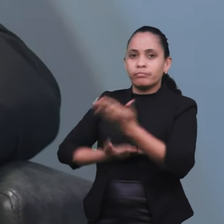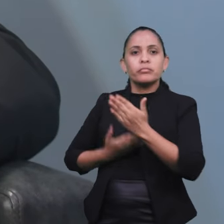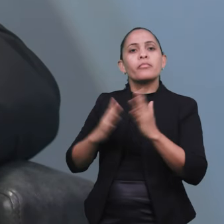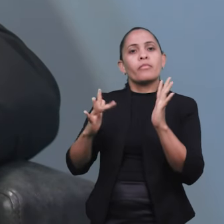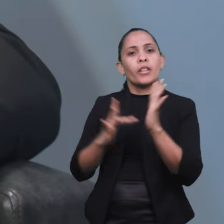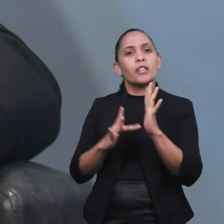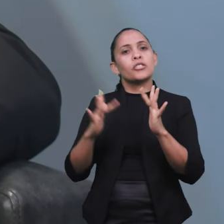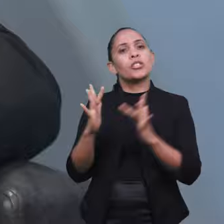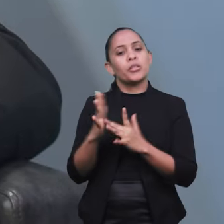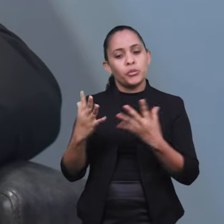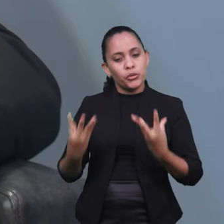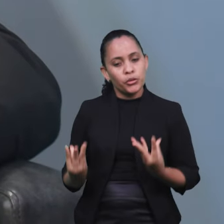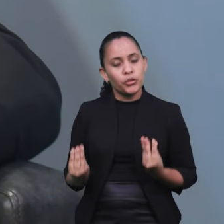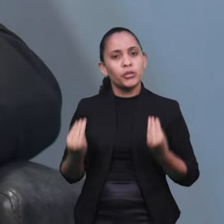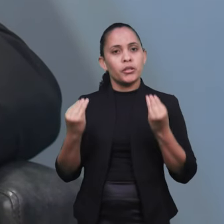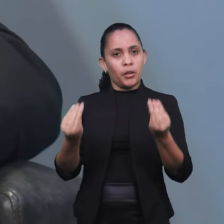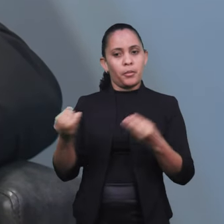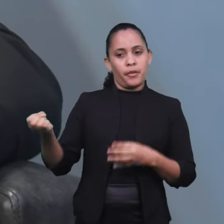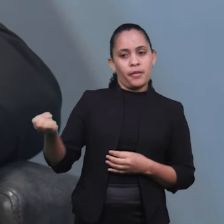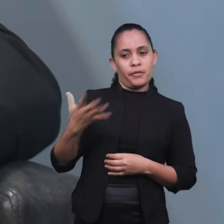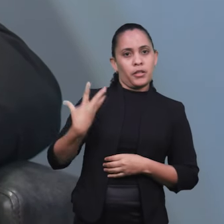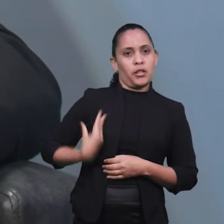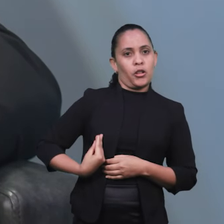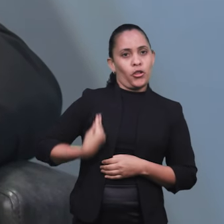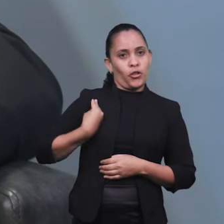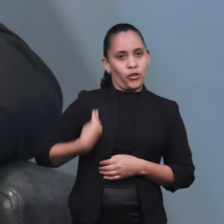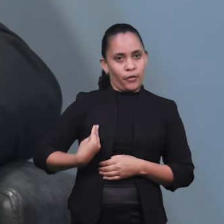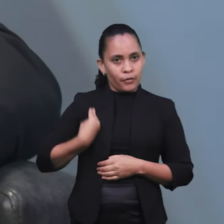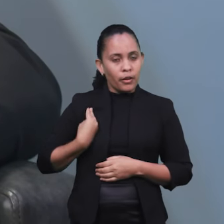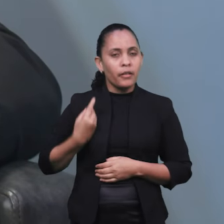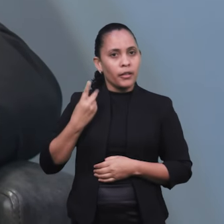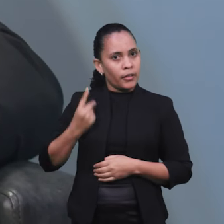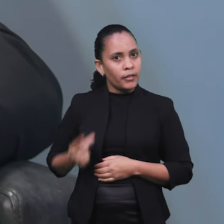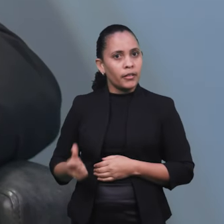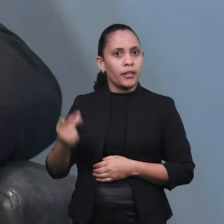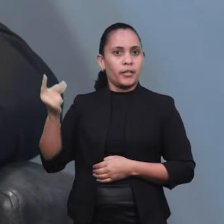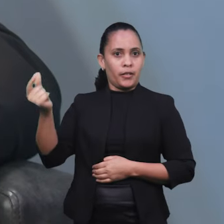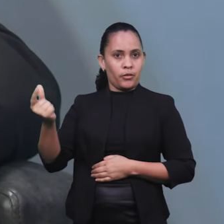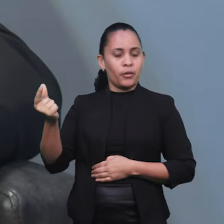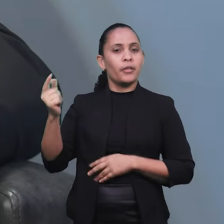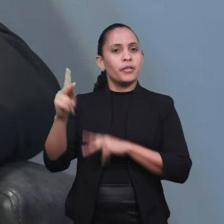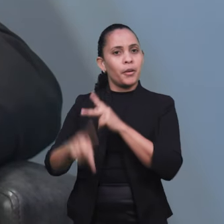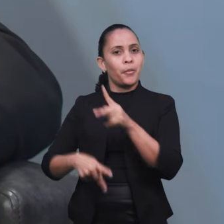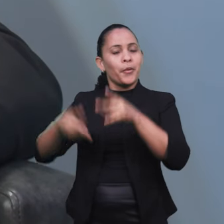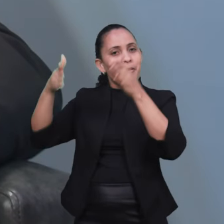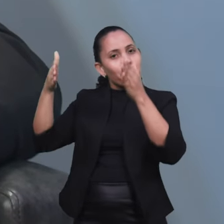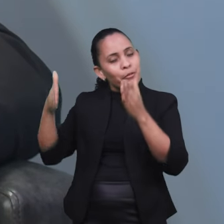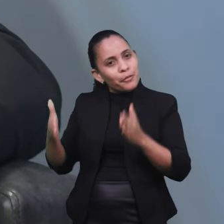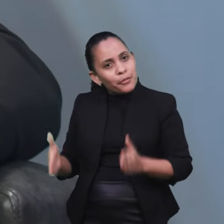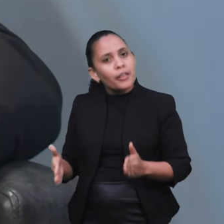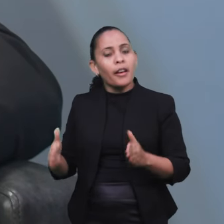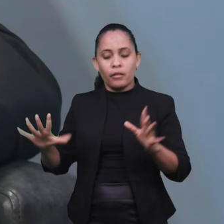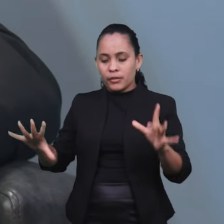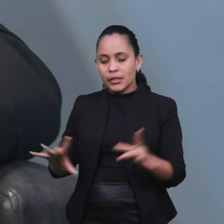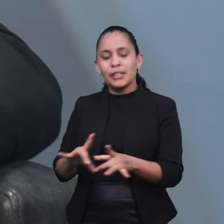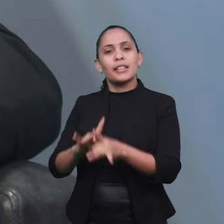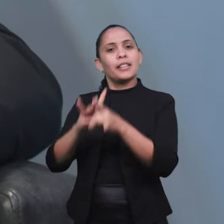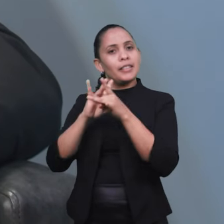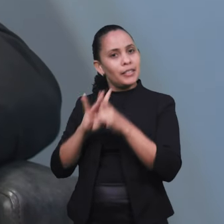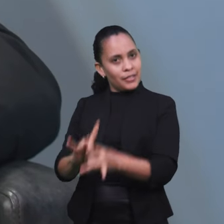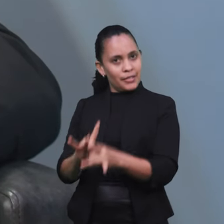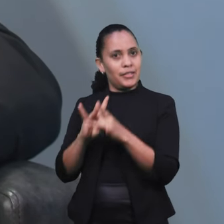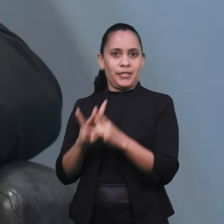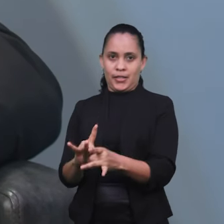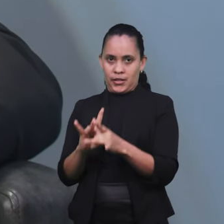nós, Jesus te deu uma identidade espiritual. Você é membro da igreja fiel. Você é